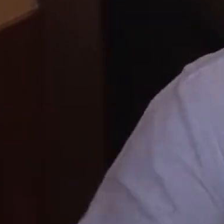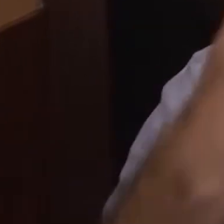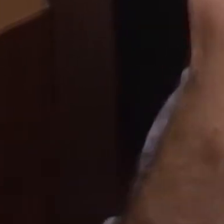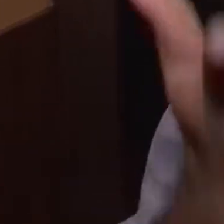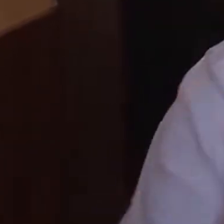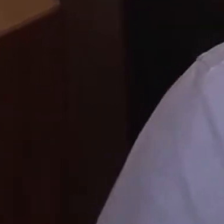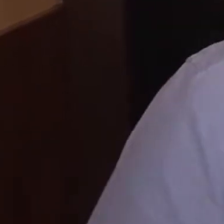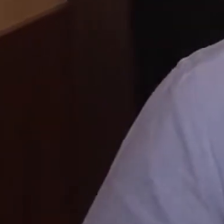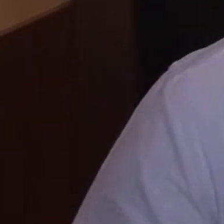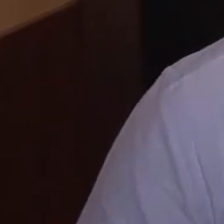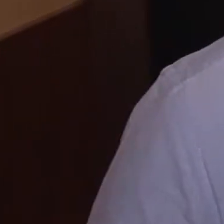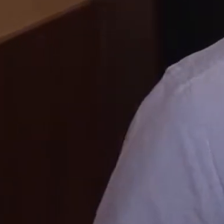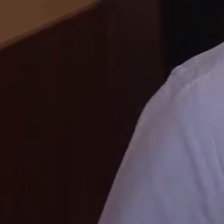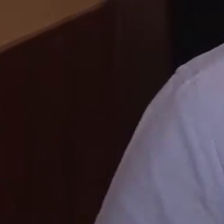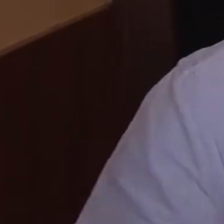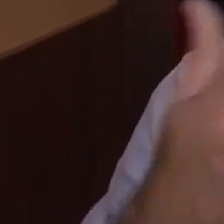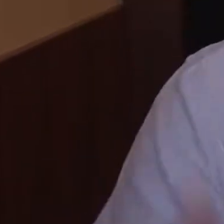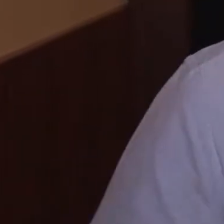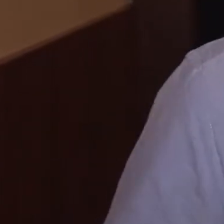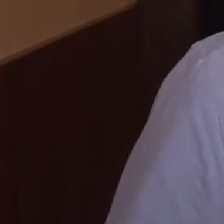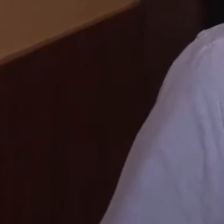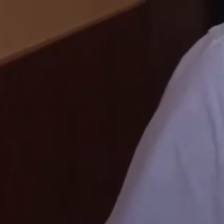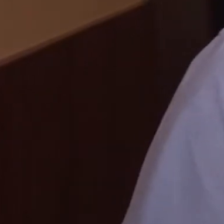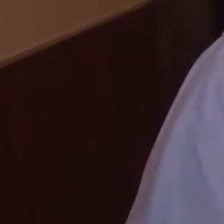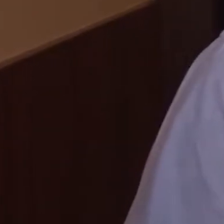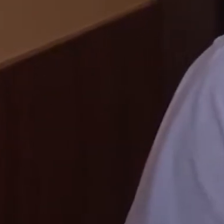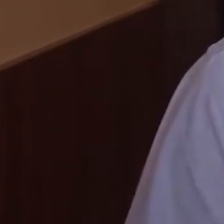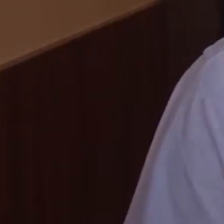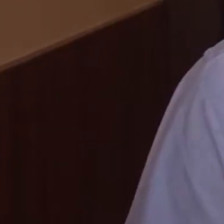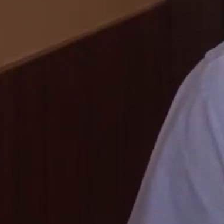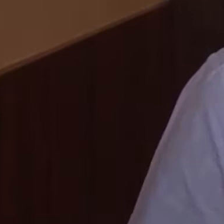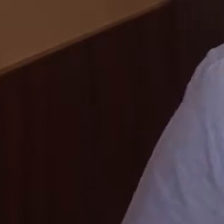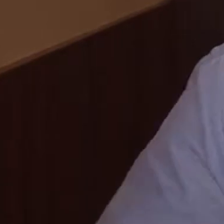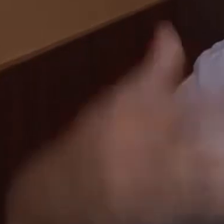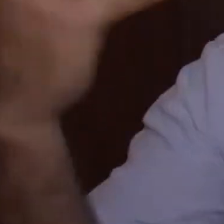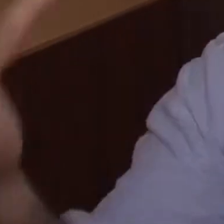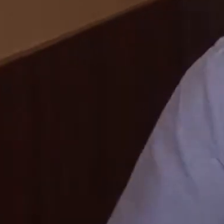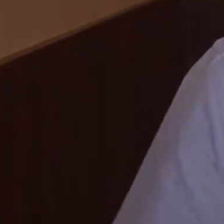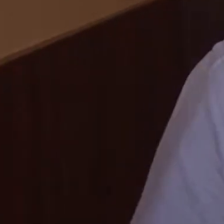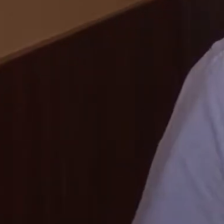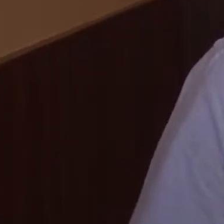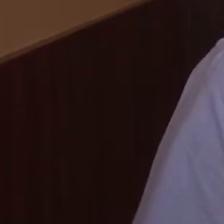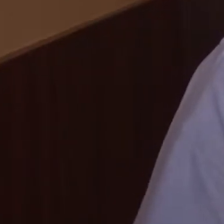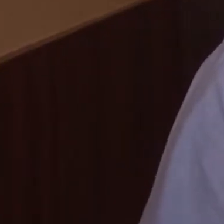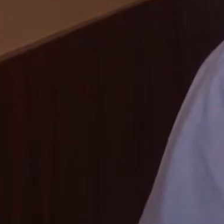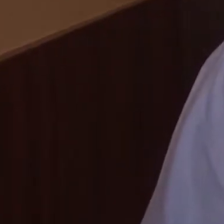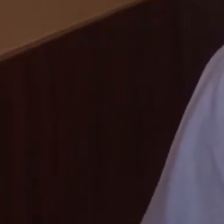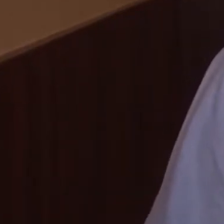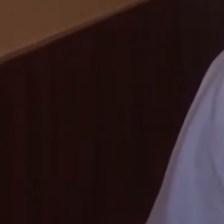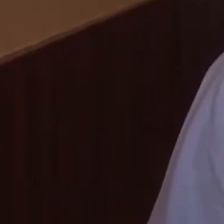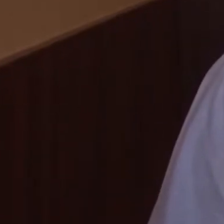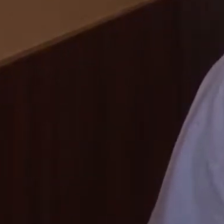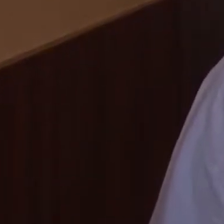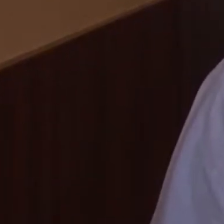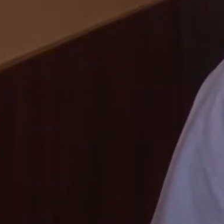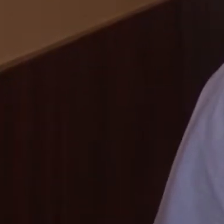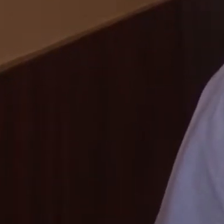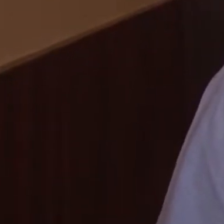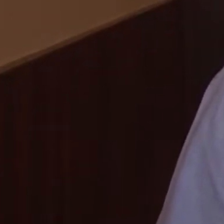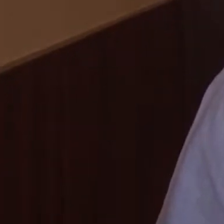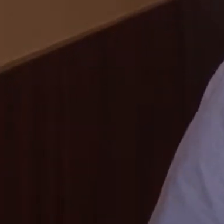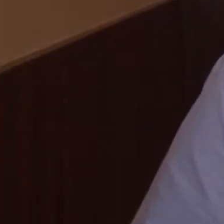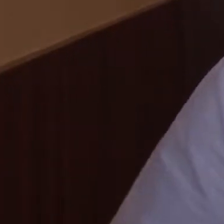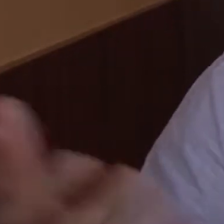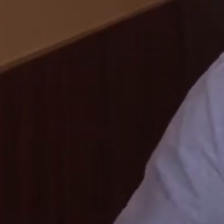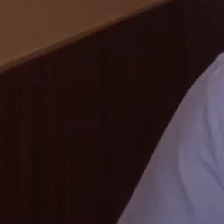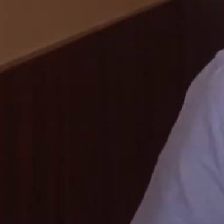problema para a gente beneficiar os segmentos em questão, nós emitiremos uma emenda e precisaremos também do apoio dos vereadores